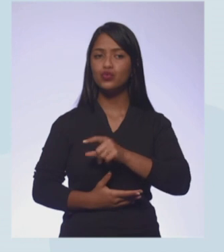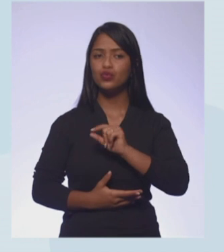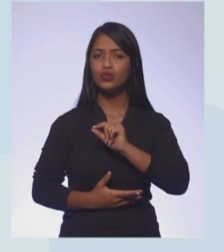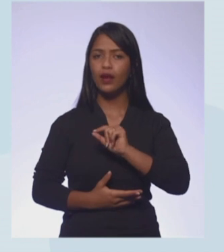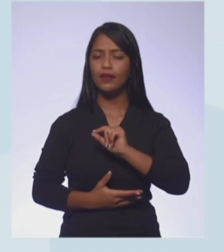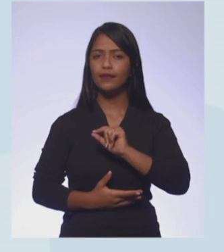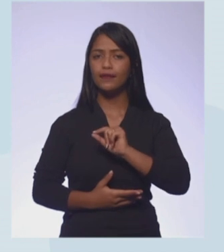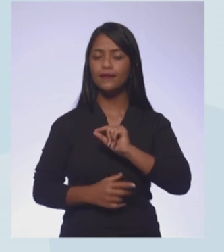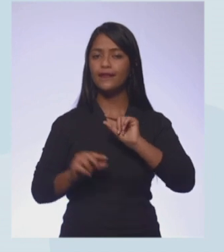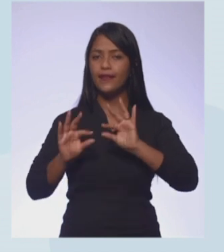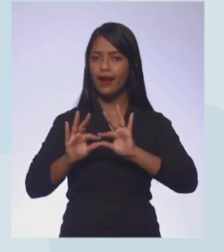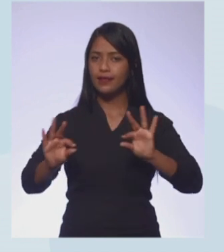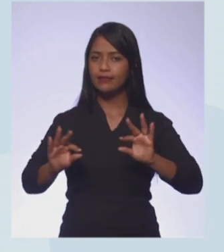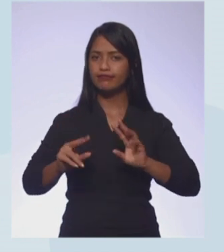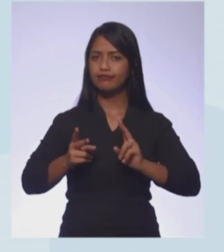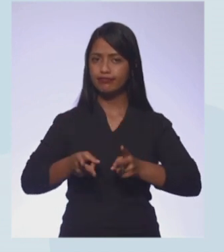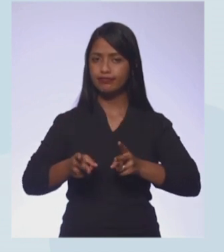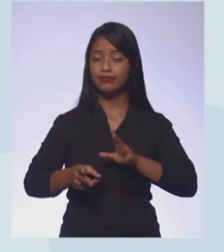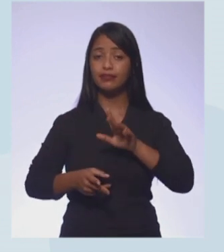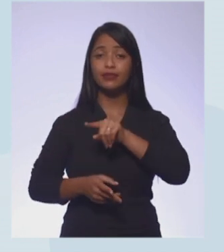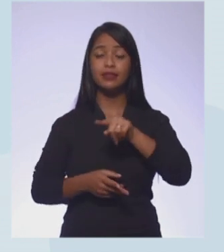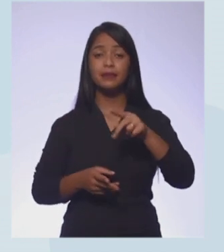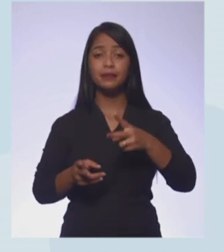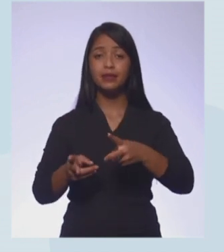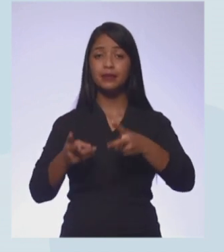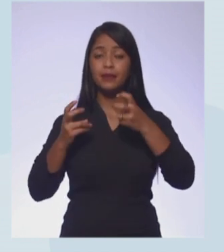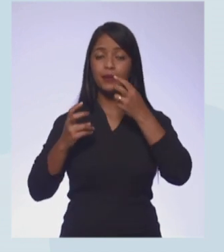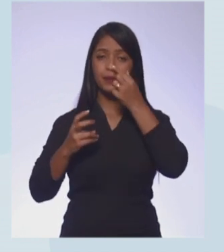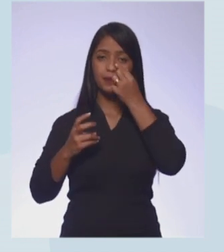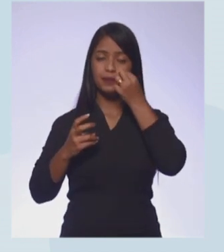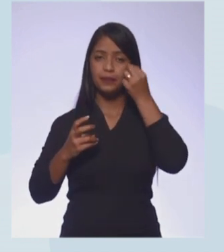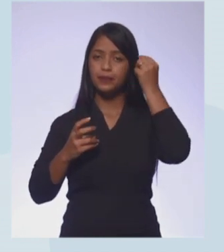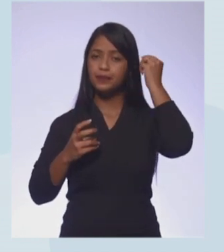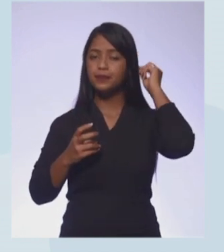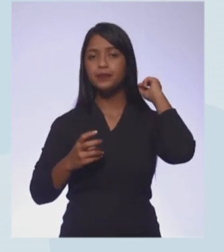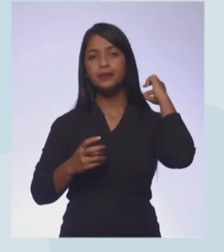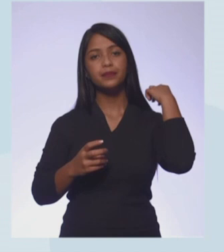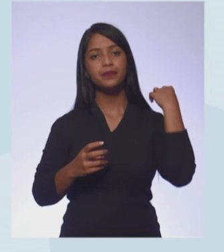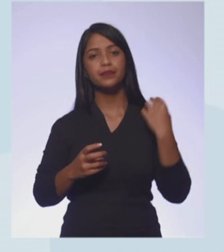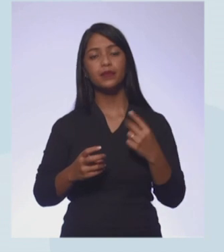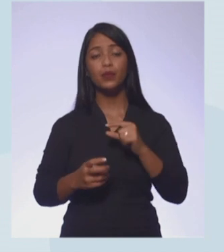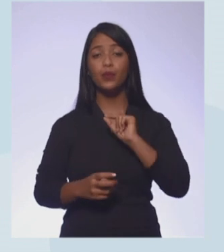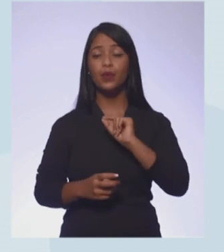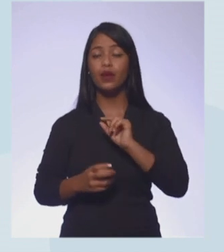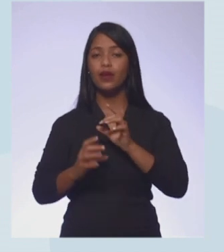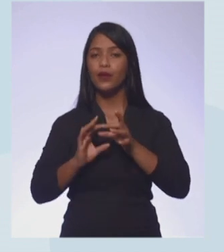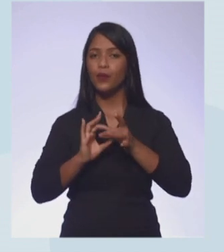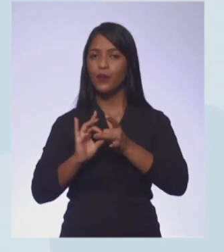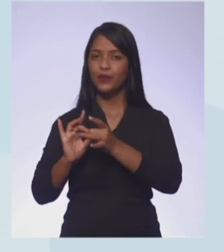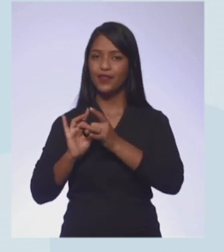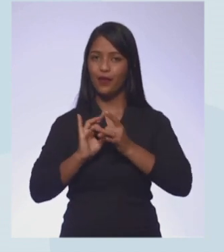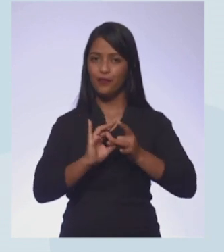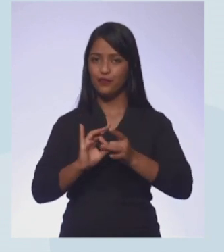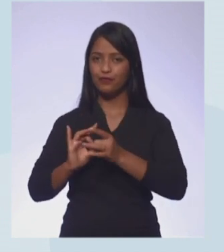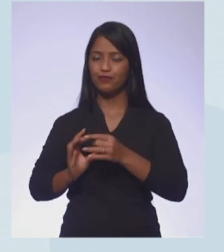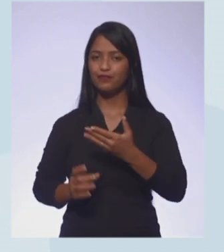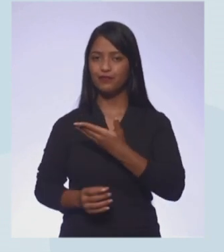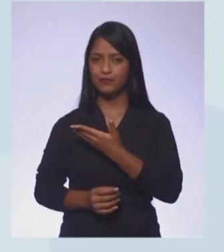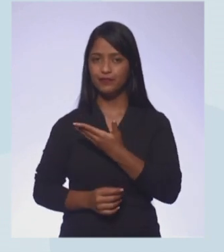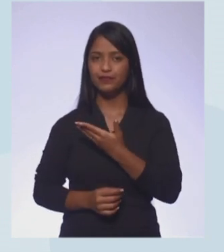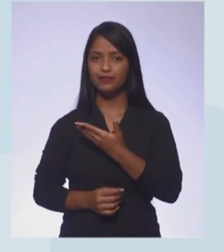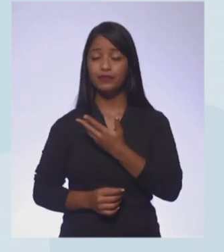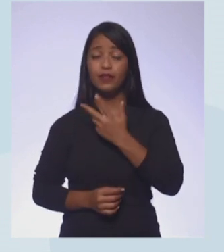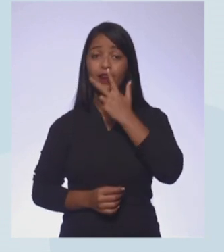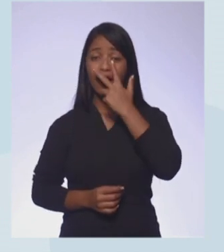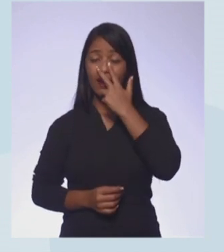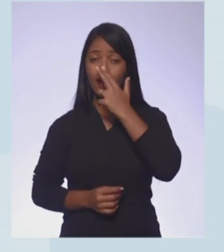também observaram bem, né, a questão, vocês colocaram união, que é o que aparece bem. Aqui, se não me engano, é